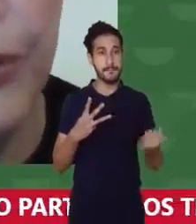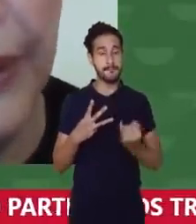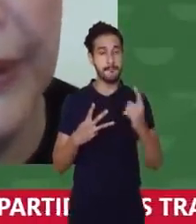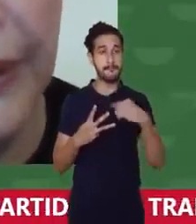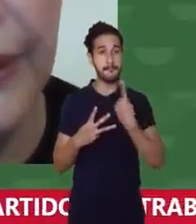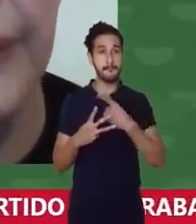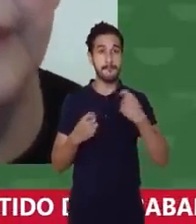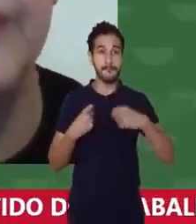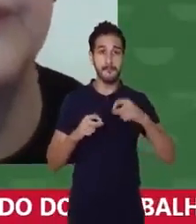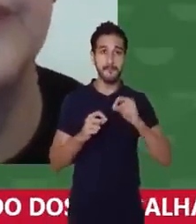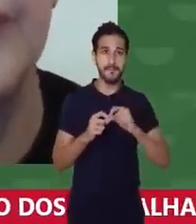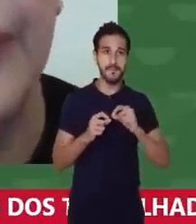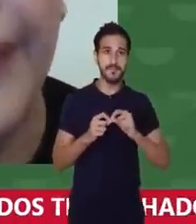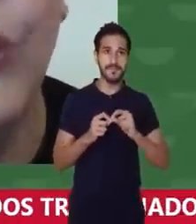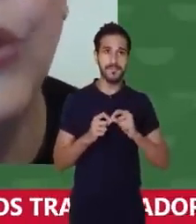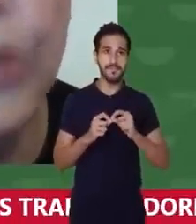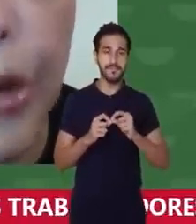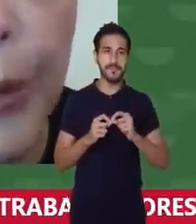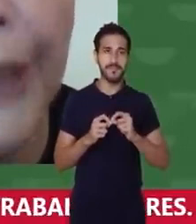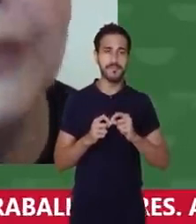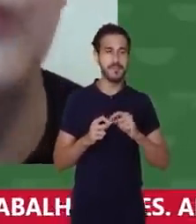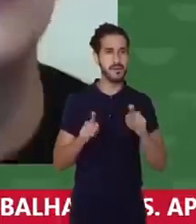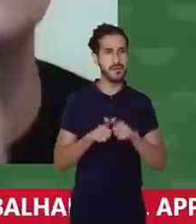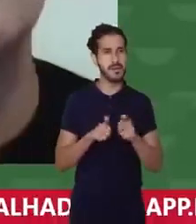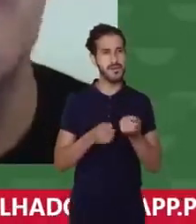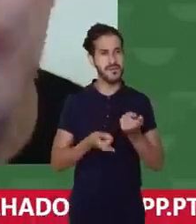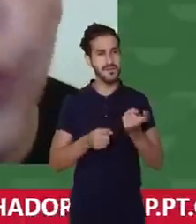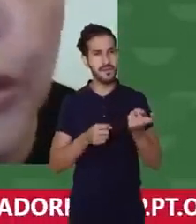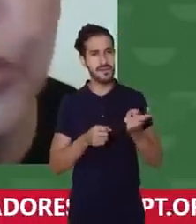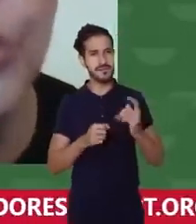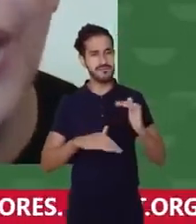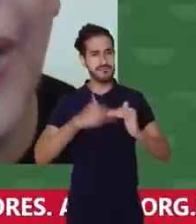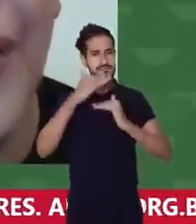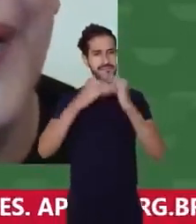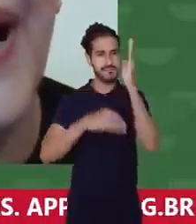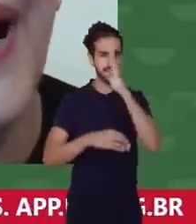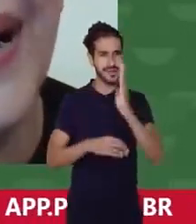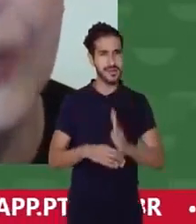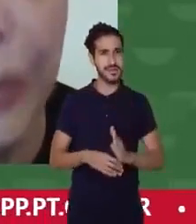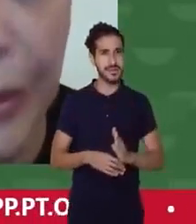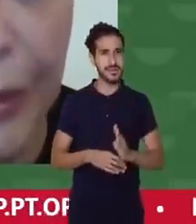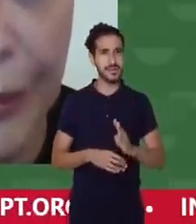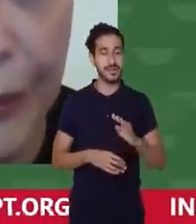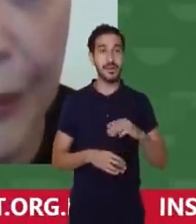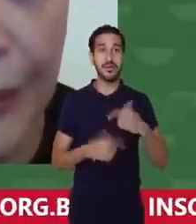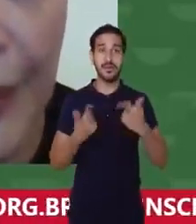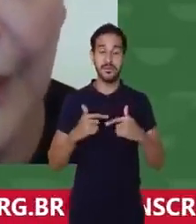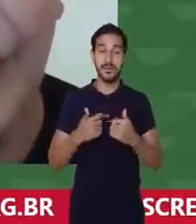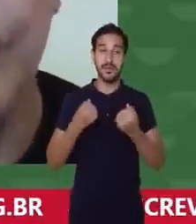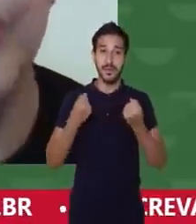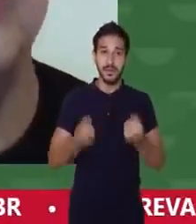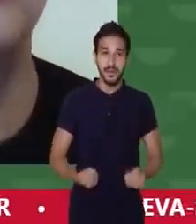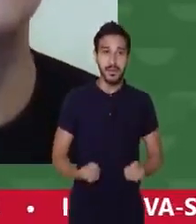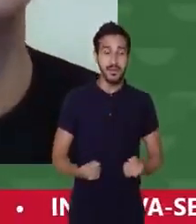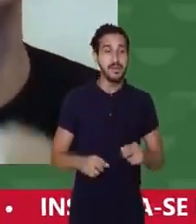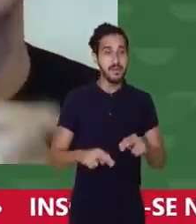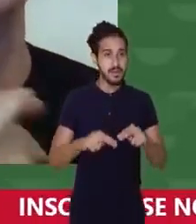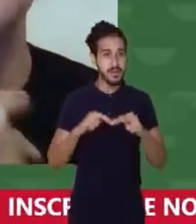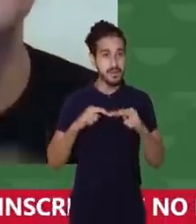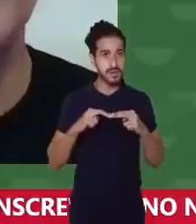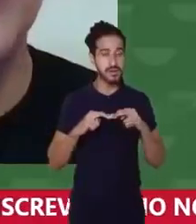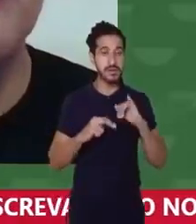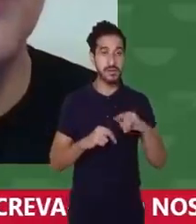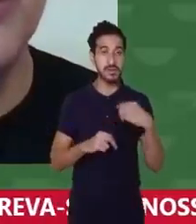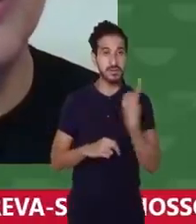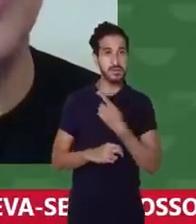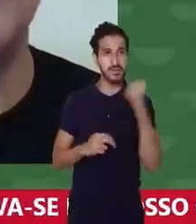nós temos de fazer. E reconstruir o Brasil vai ser muito árduo. Por isso, se